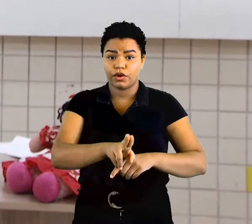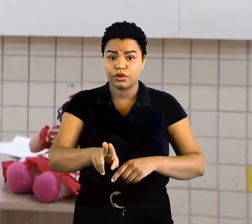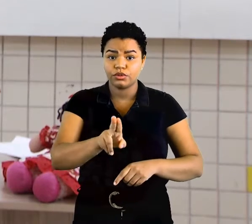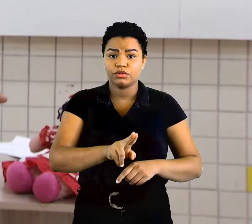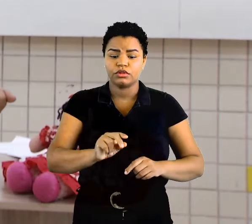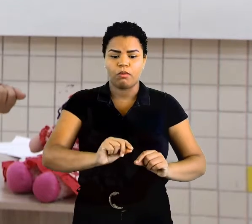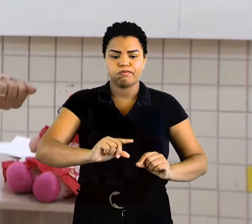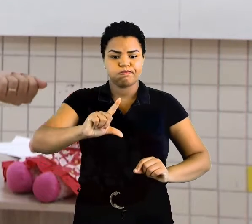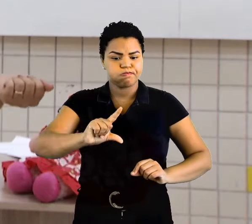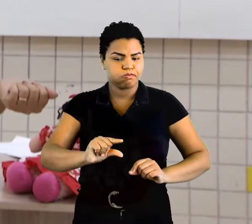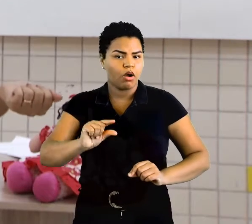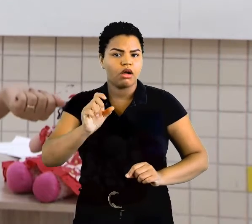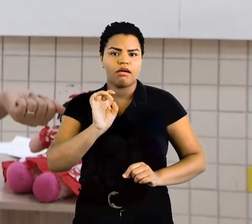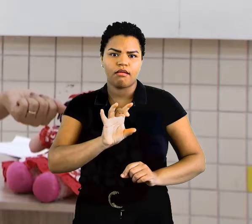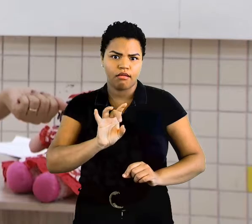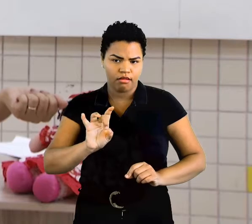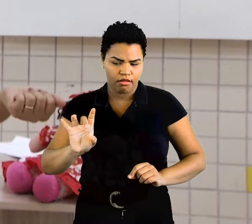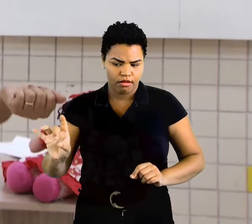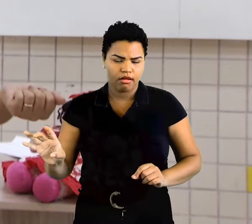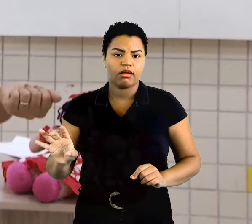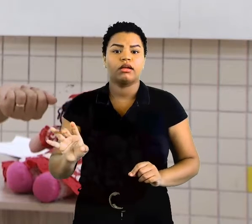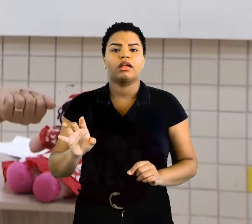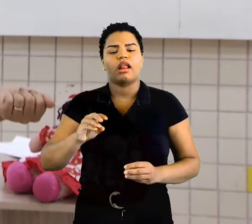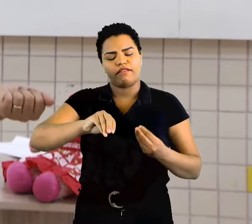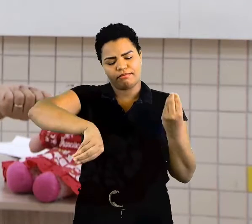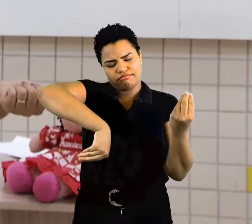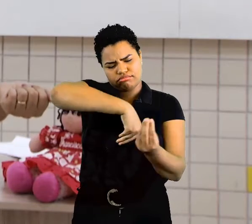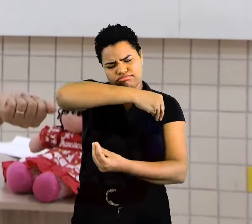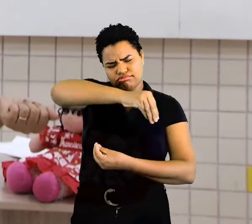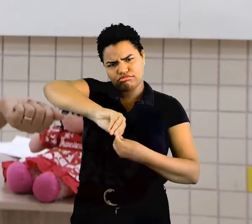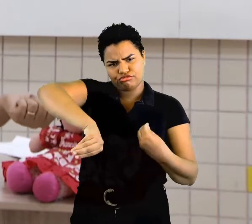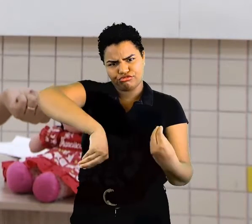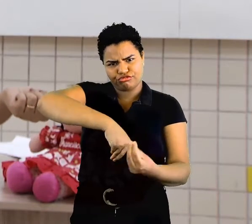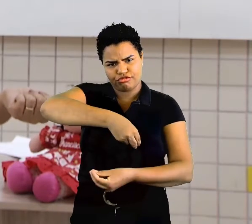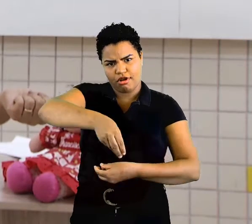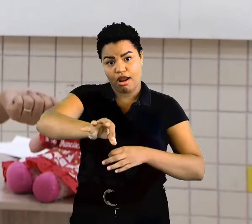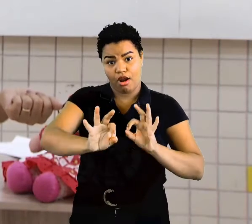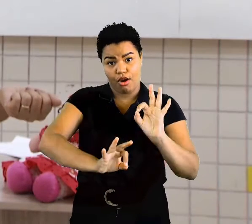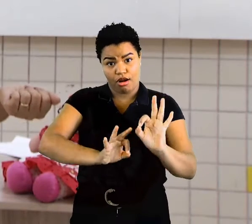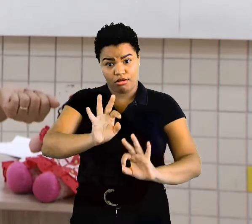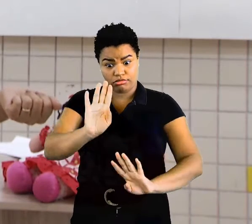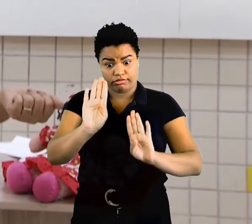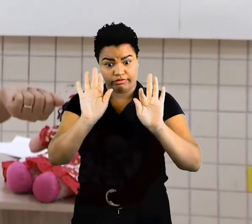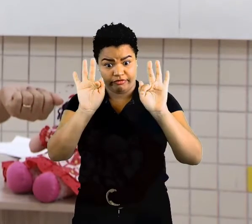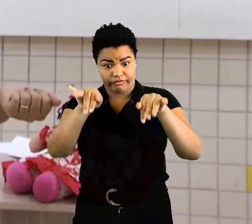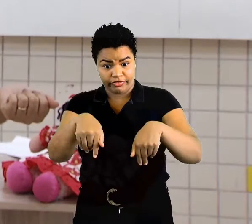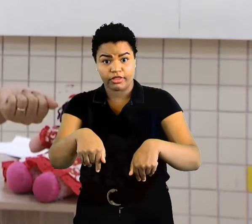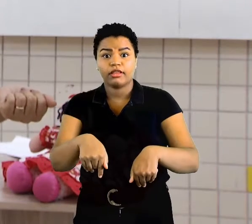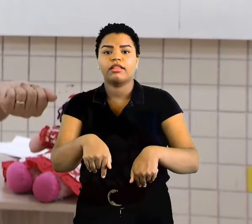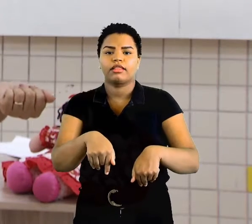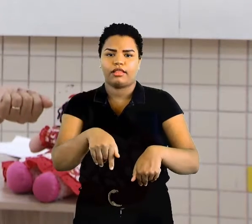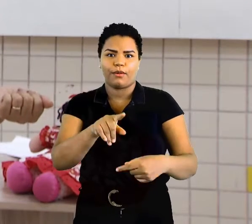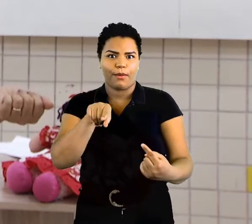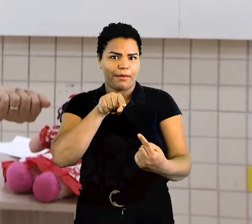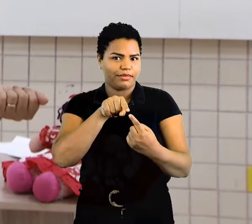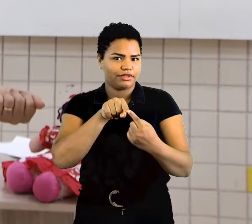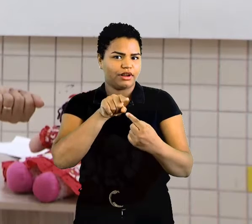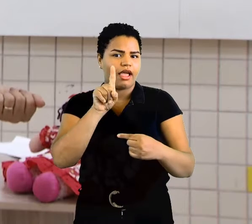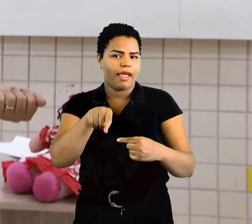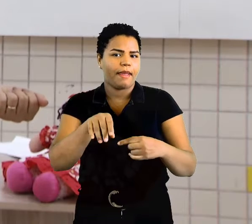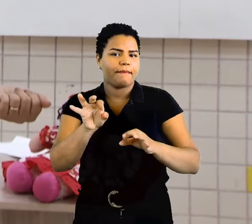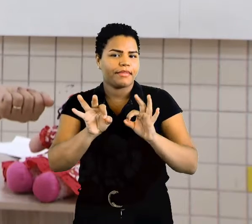Vai misturar tudo e vai organizar para que no final saia o objetivo, que é preparar um alimento e que